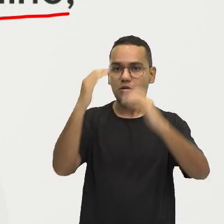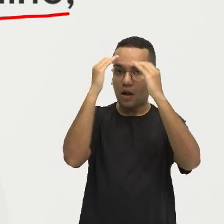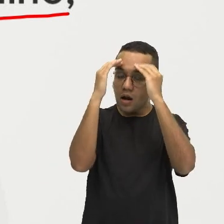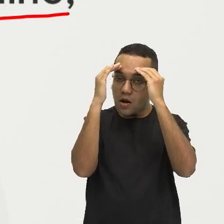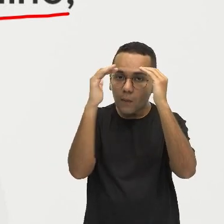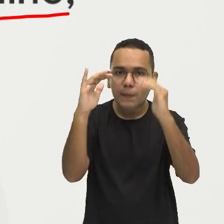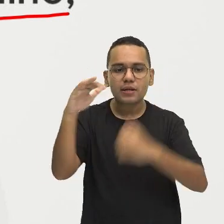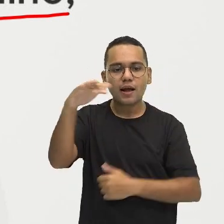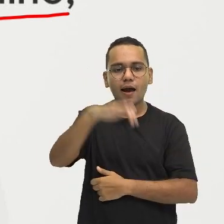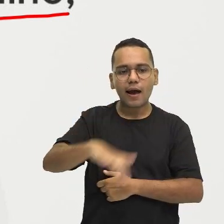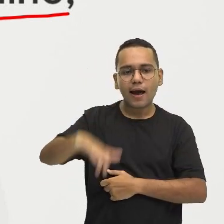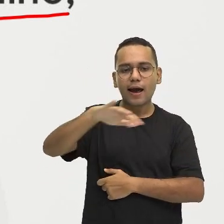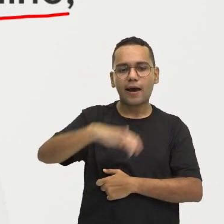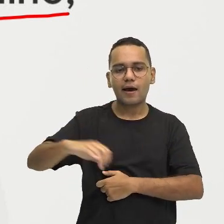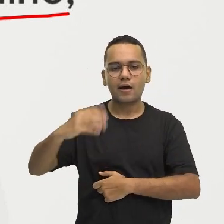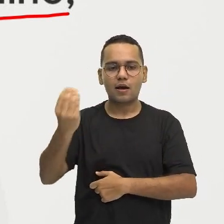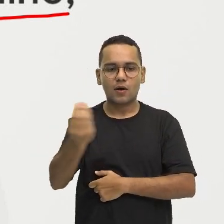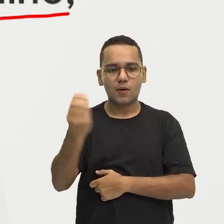regime